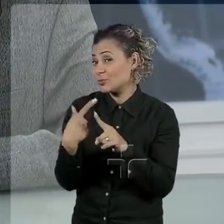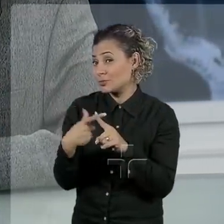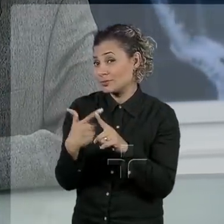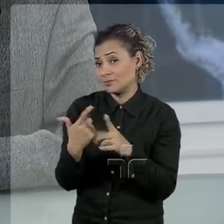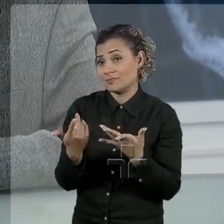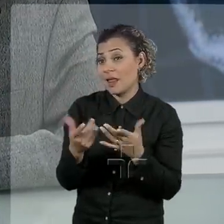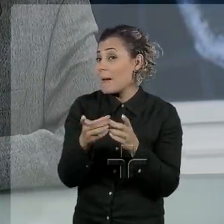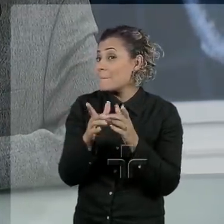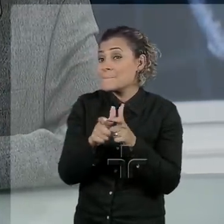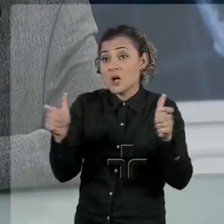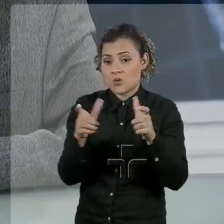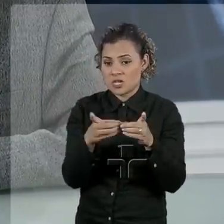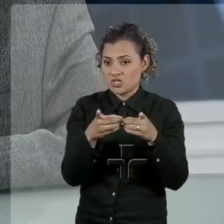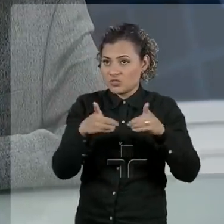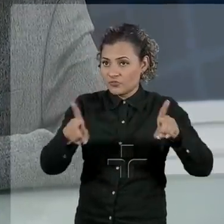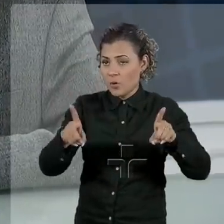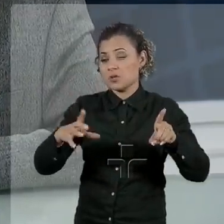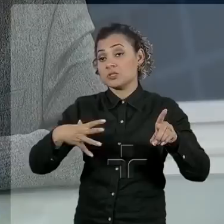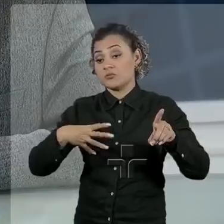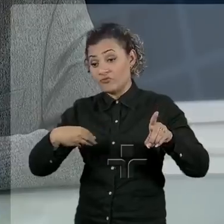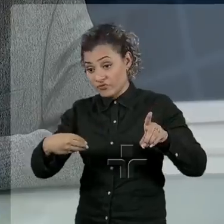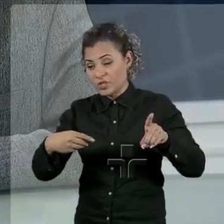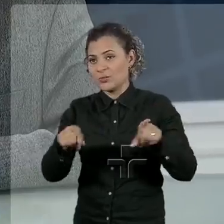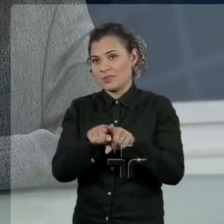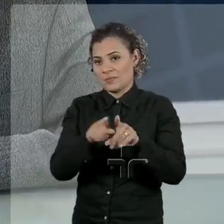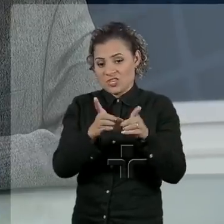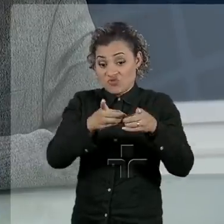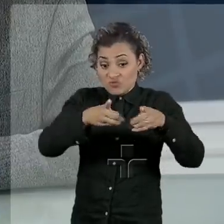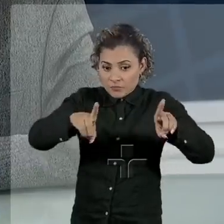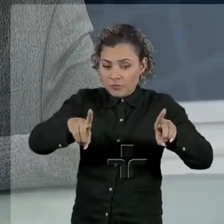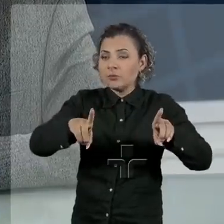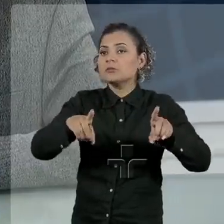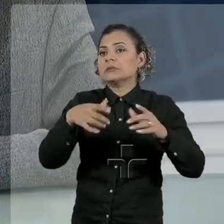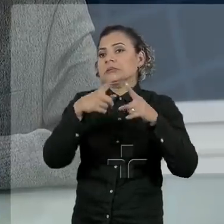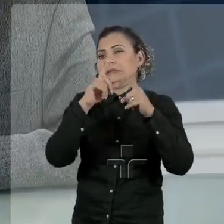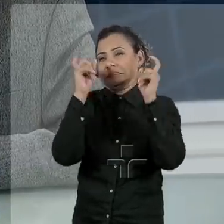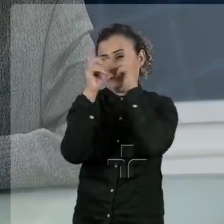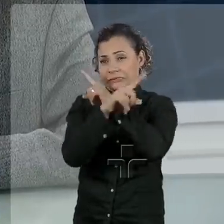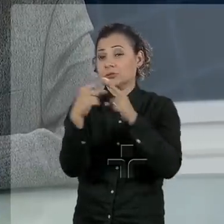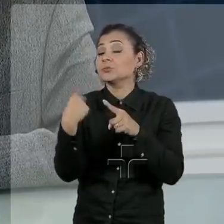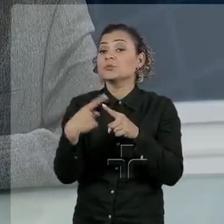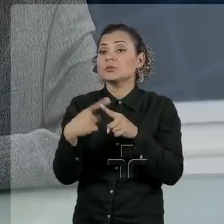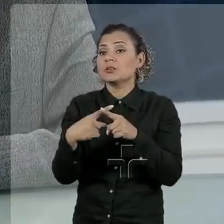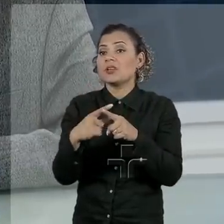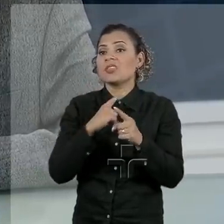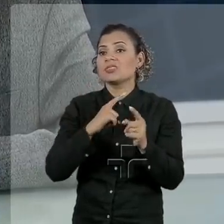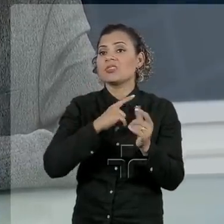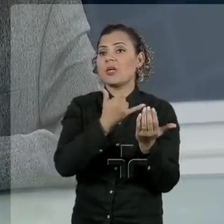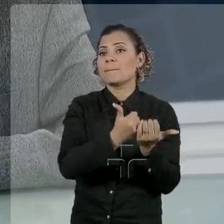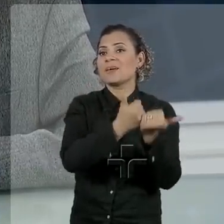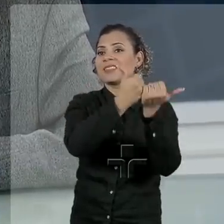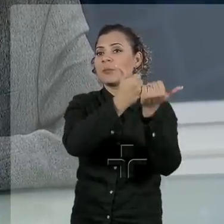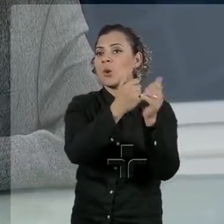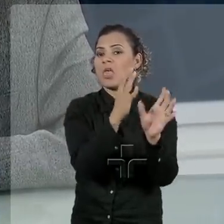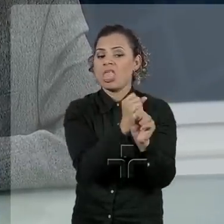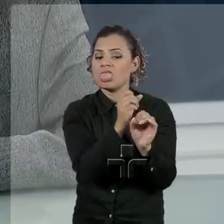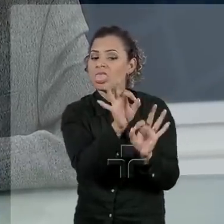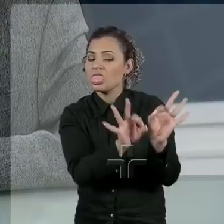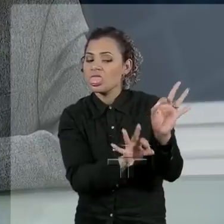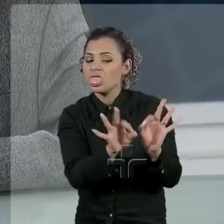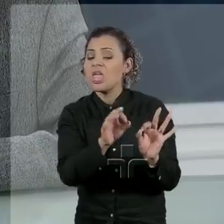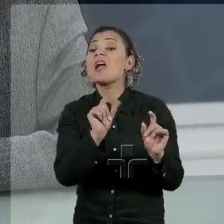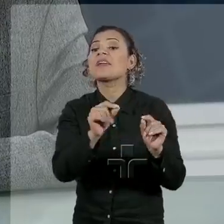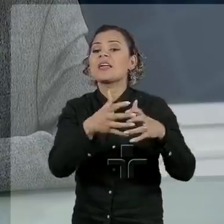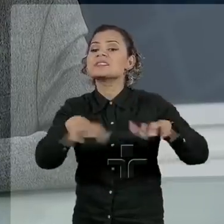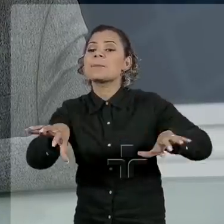muitos divórcios, e filhos também, mas muitos divórcios são complicados porque você está fazendo ali uma conta no papel de quem